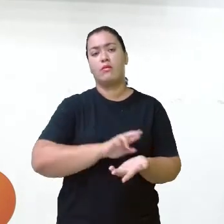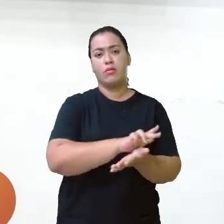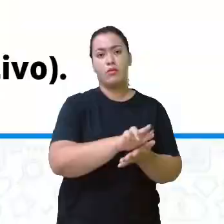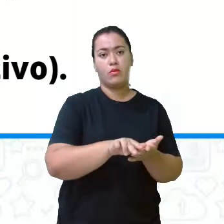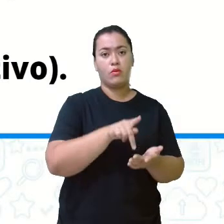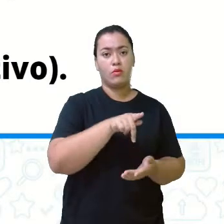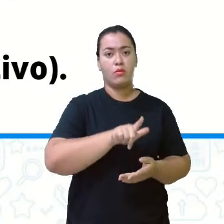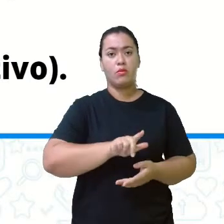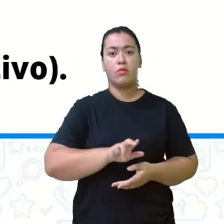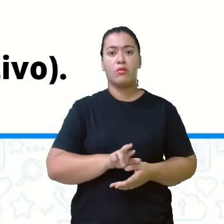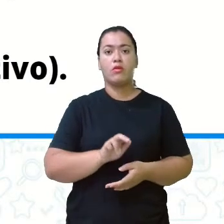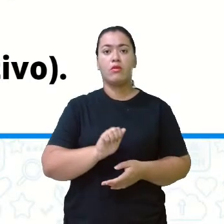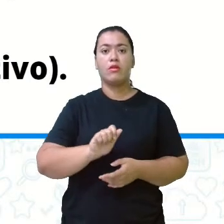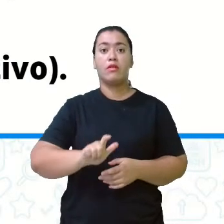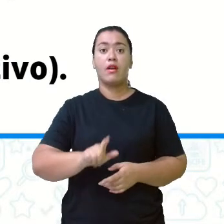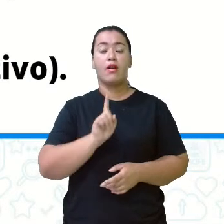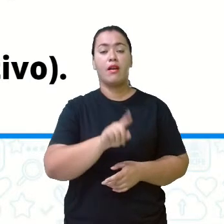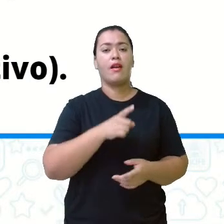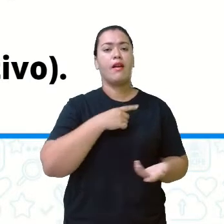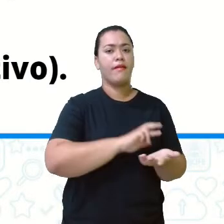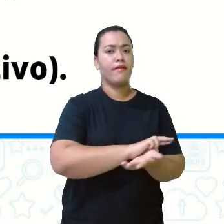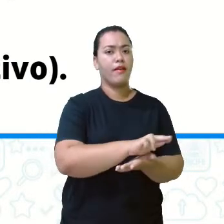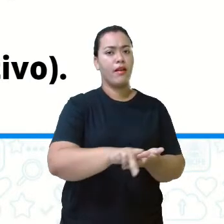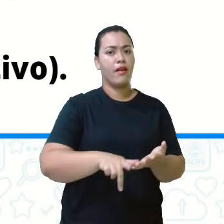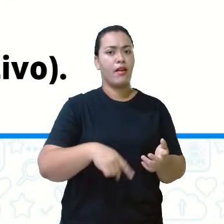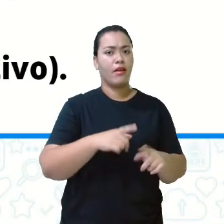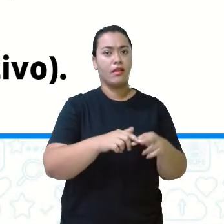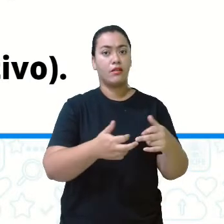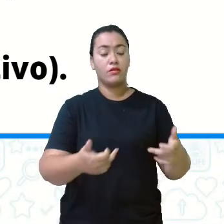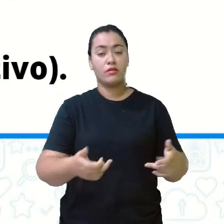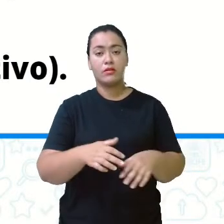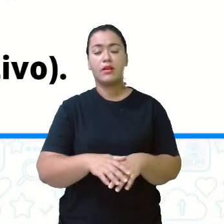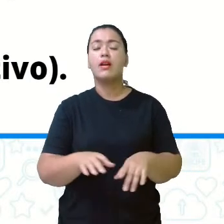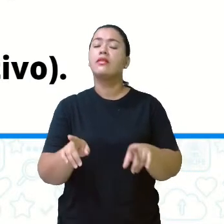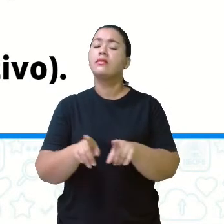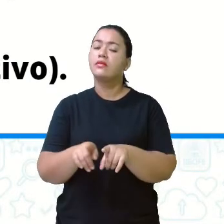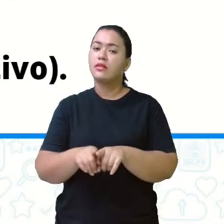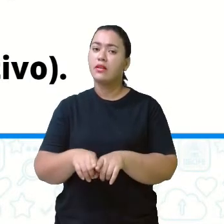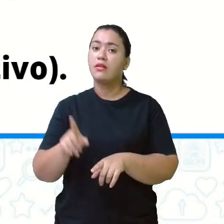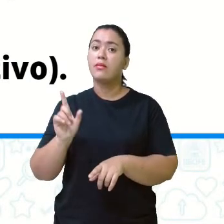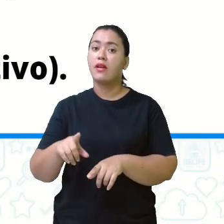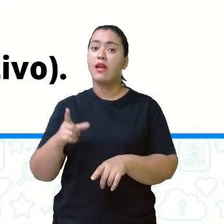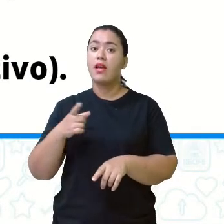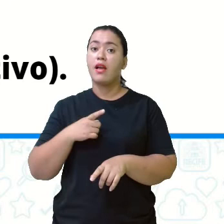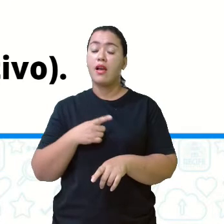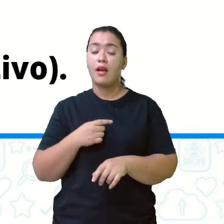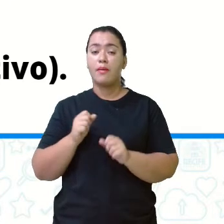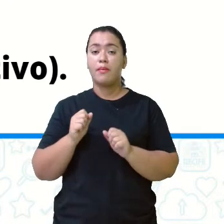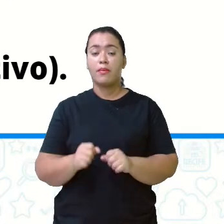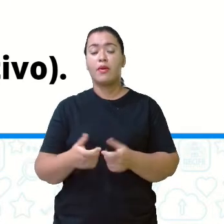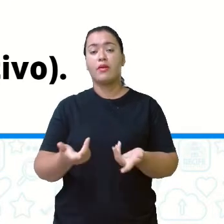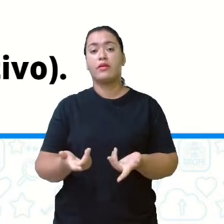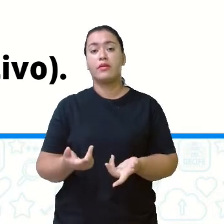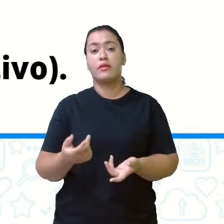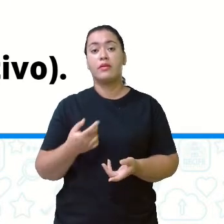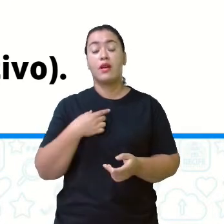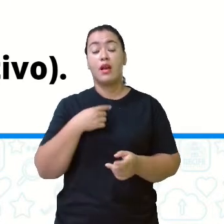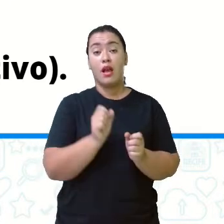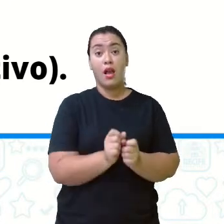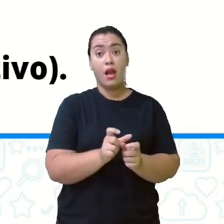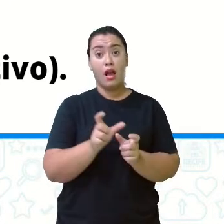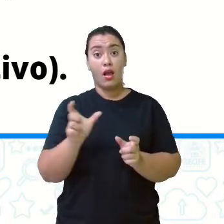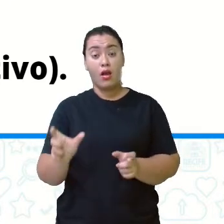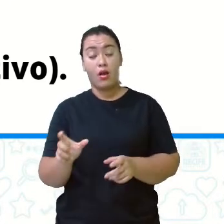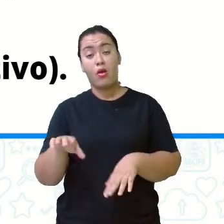se refere a várias coisas. E eles também variam em grau. Podem ser